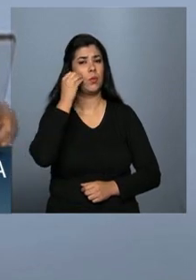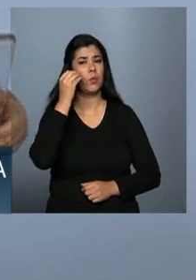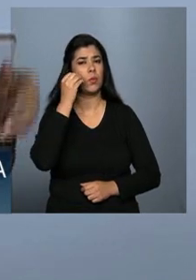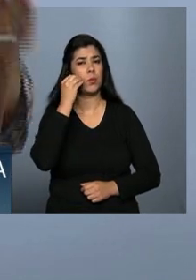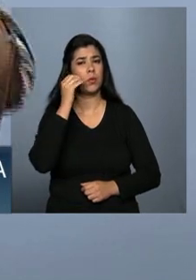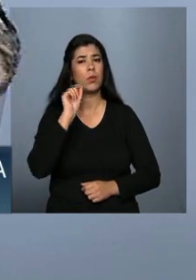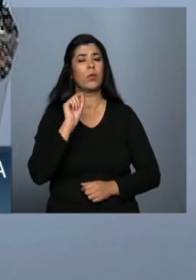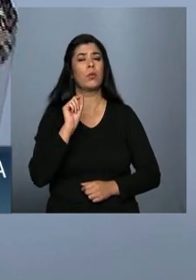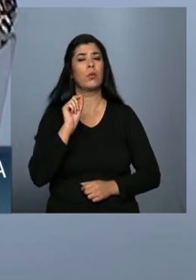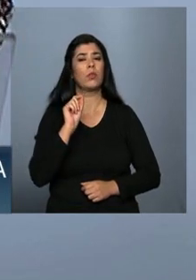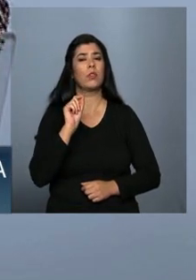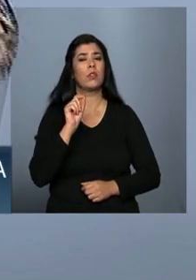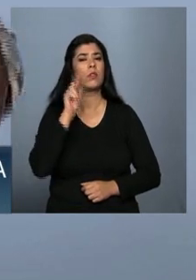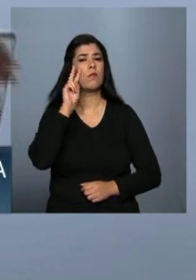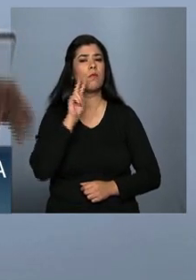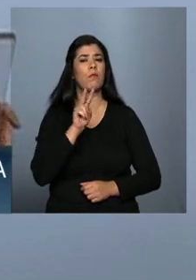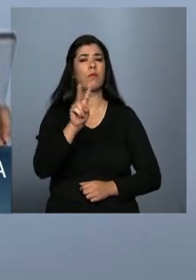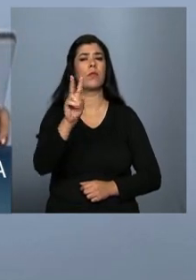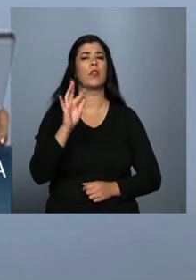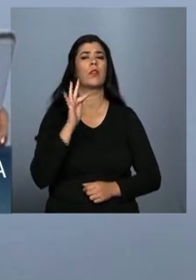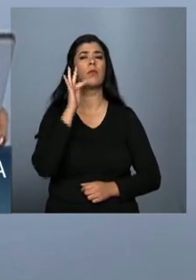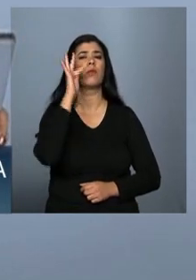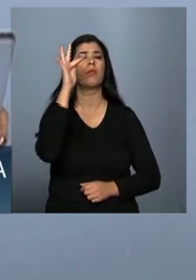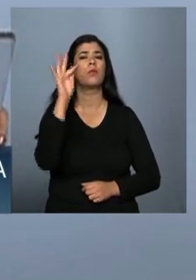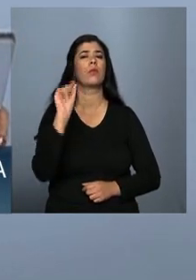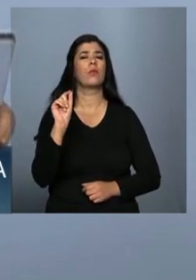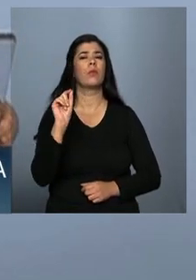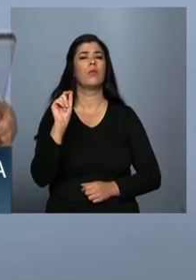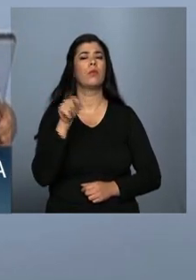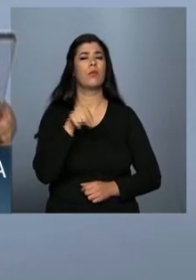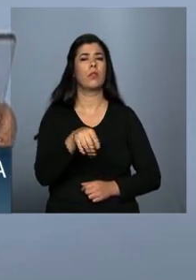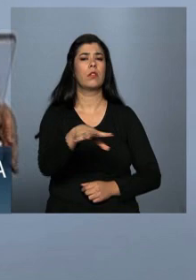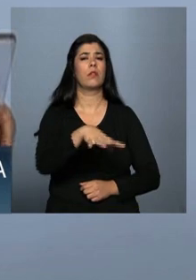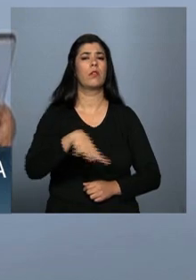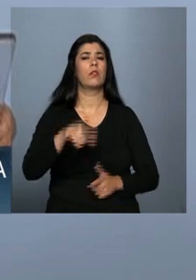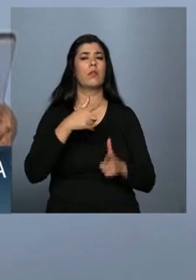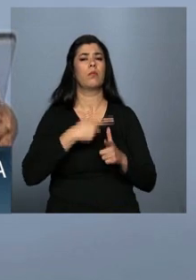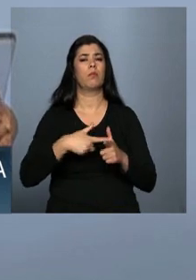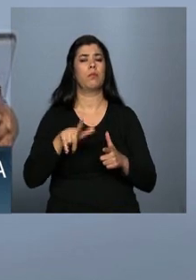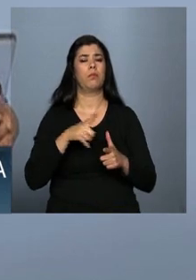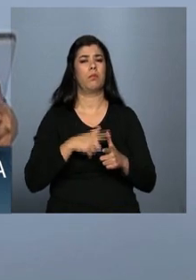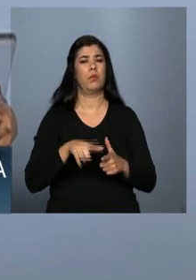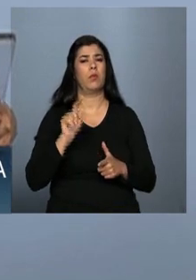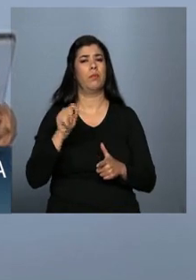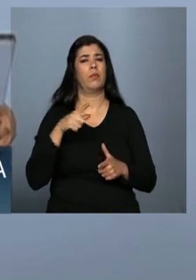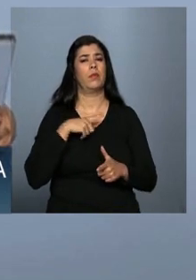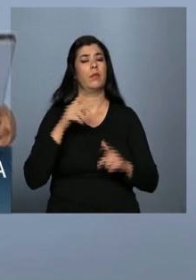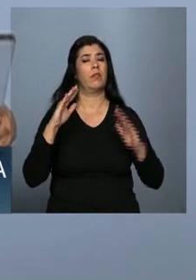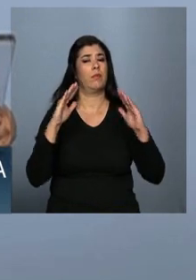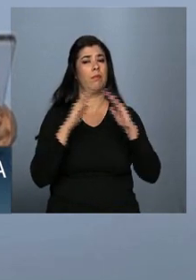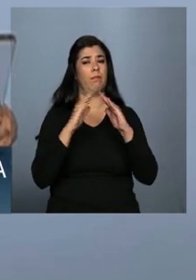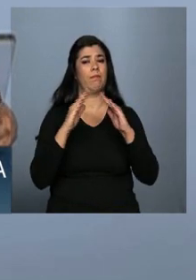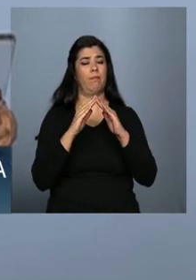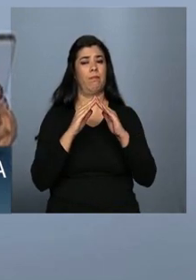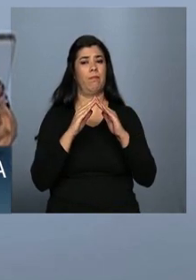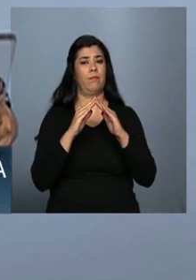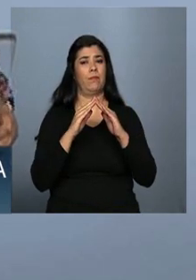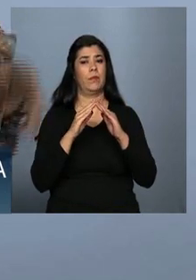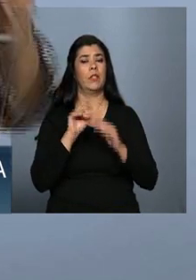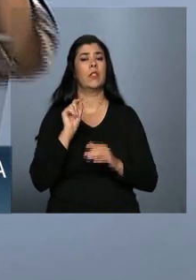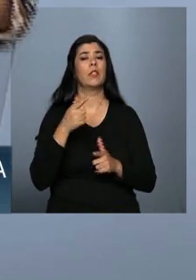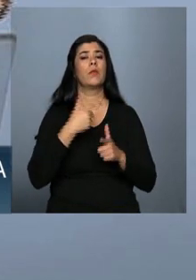de olhar para esse problema, que é o problema dos imóveis.